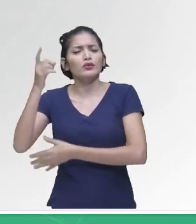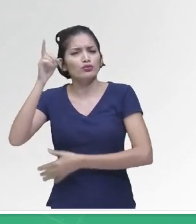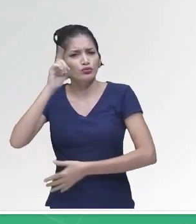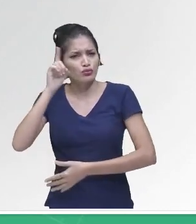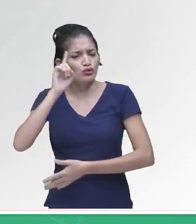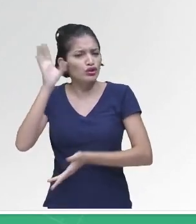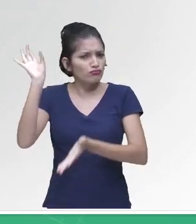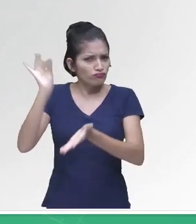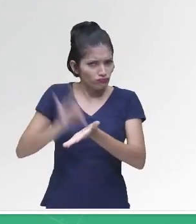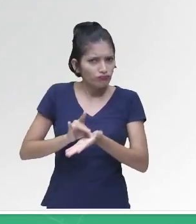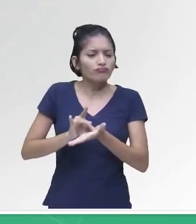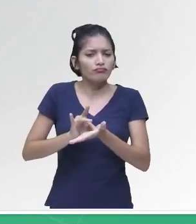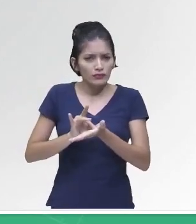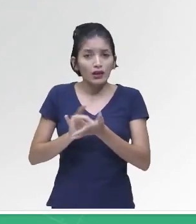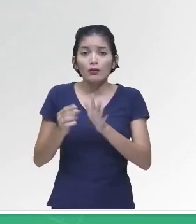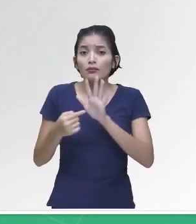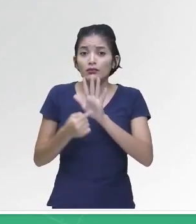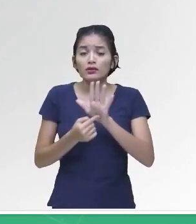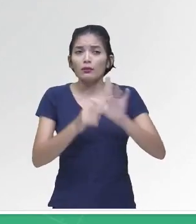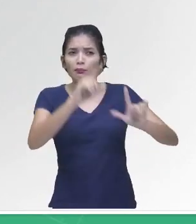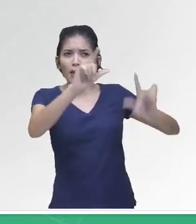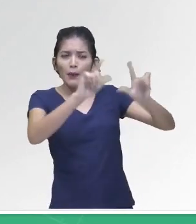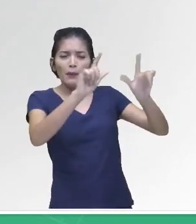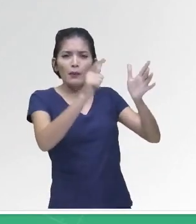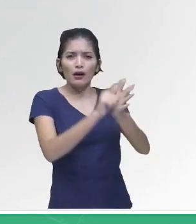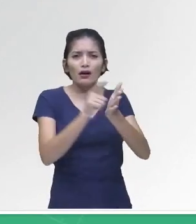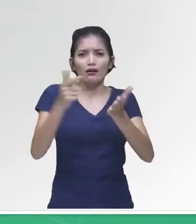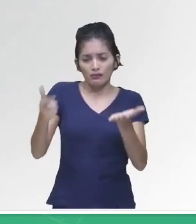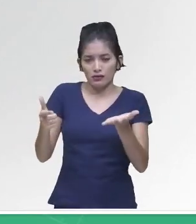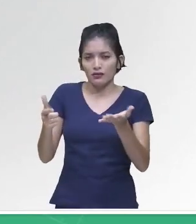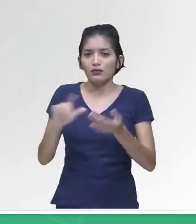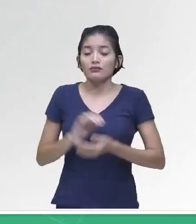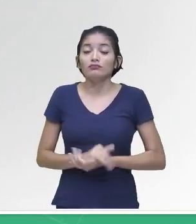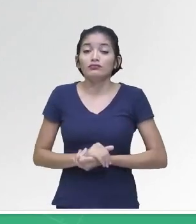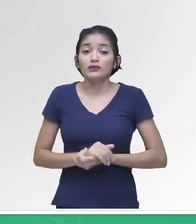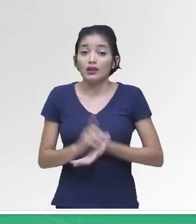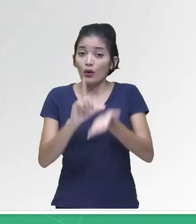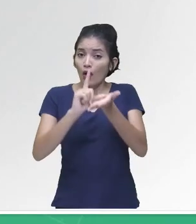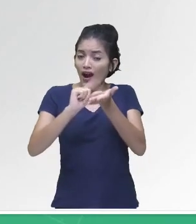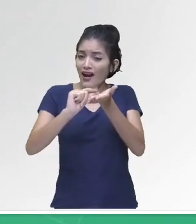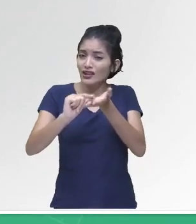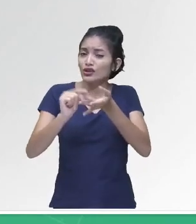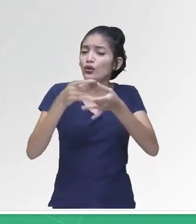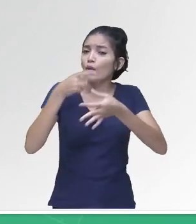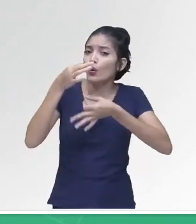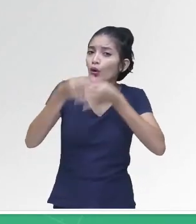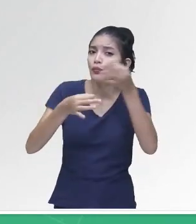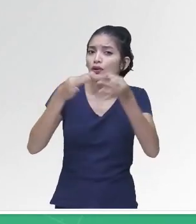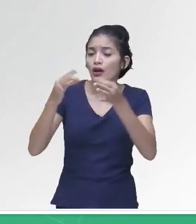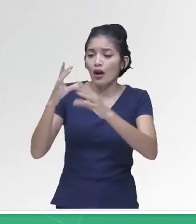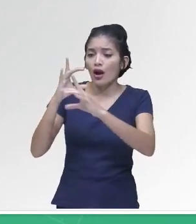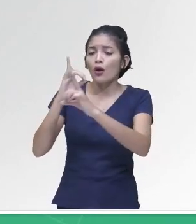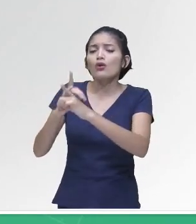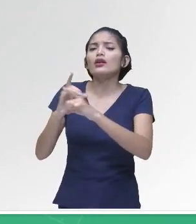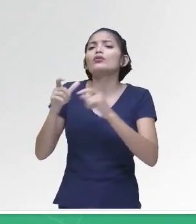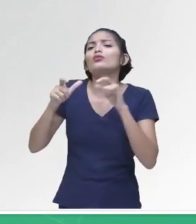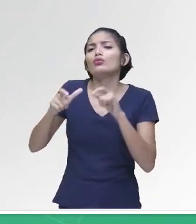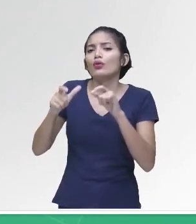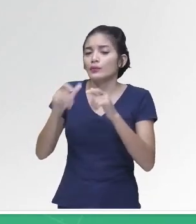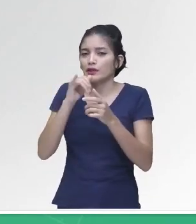aí presentes no noticiário. Não à toa, o artigo de opinião, em geral, ele é encontrado